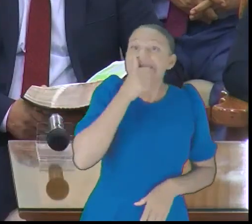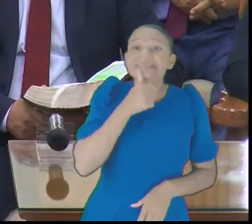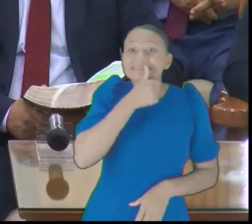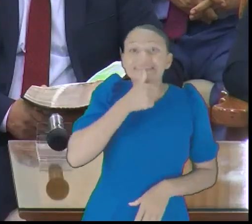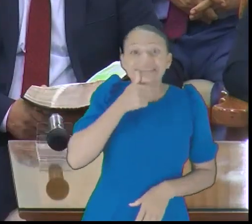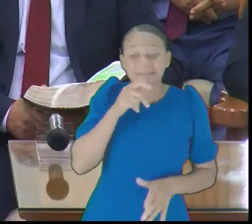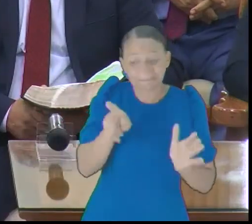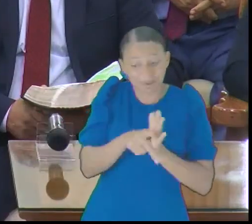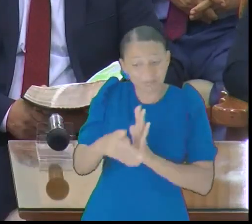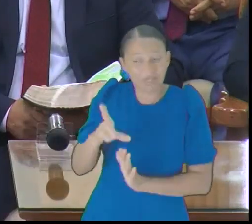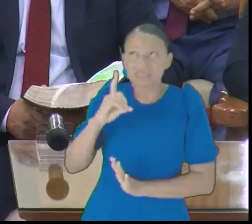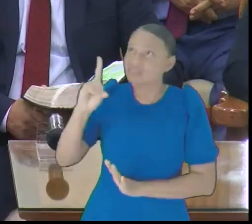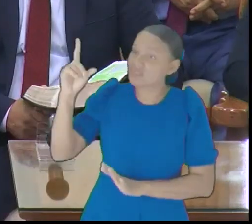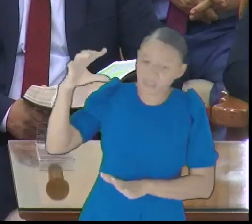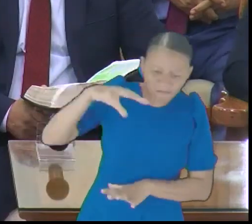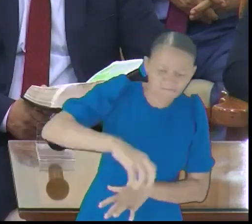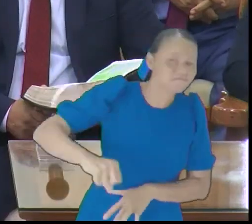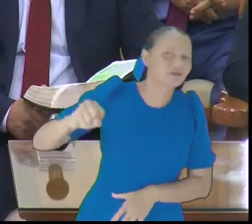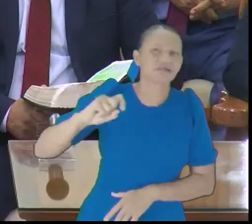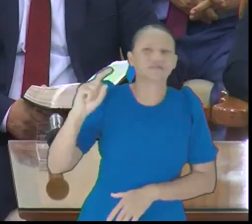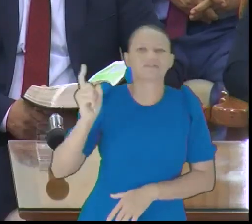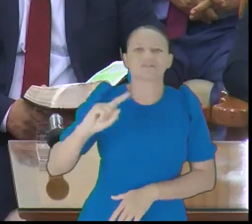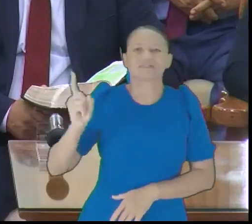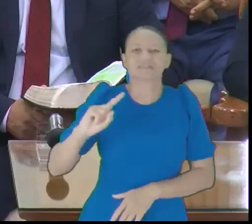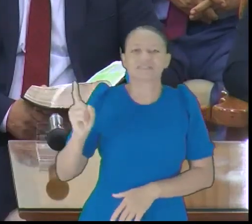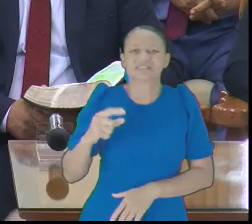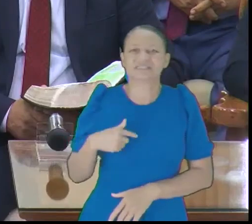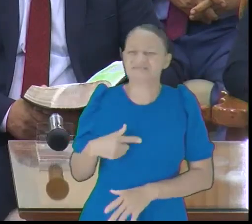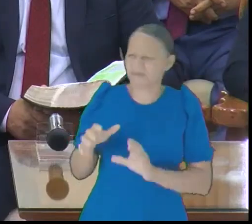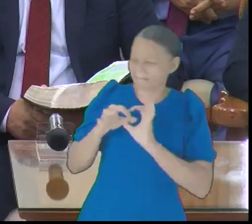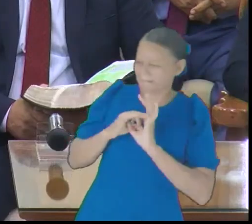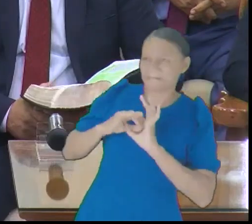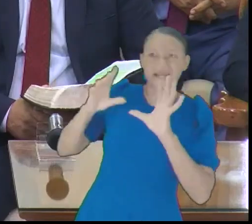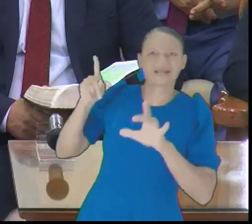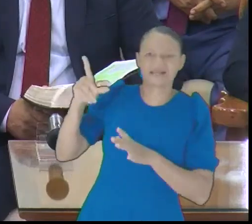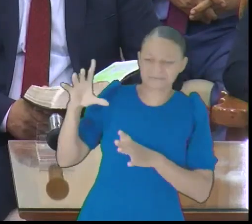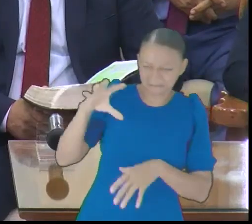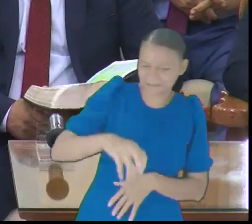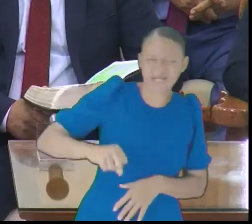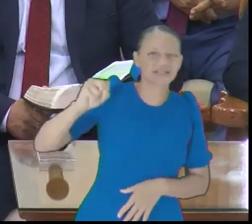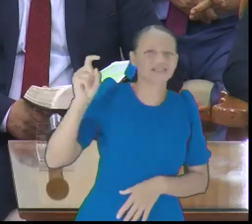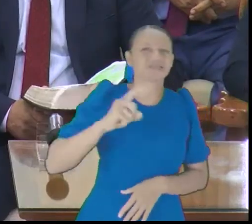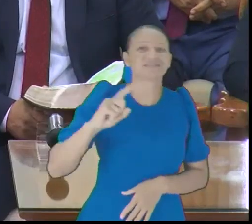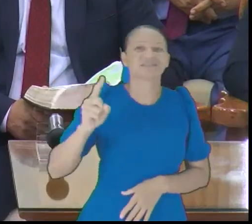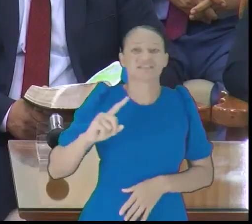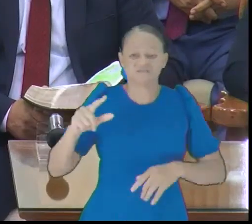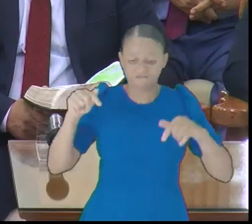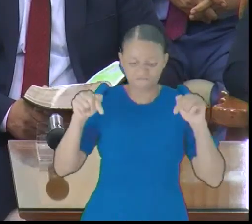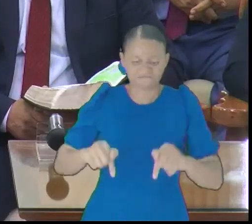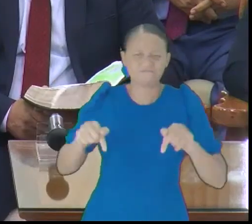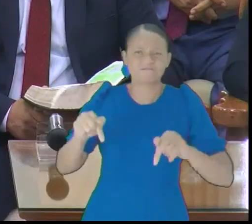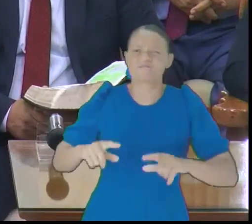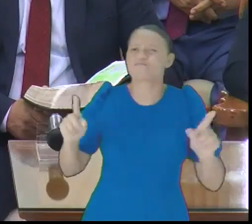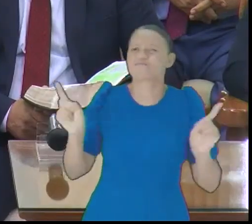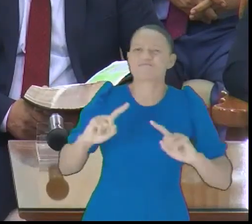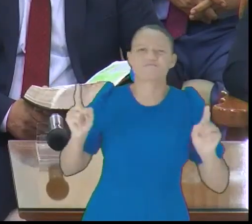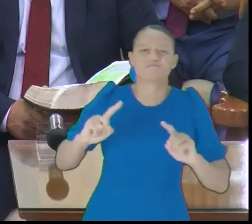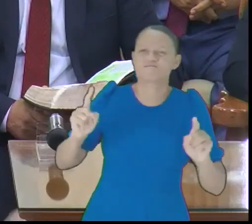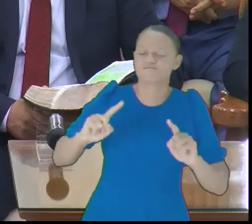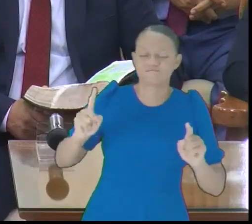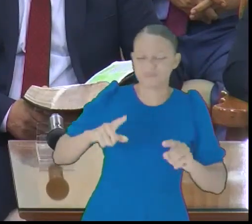toca. No sacrifício de Deus eu não permito que você toque. Aqui você não